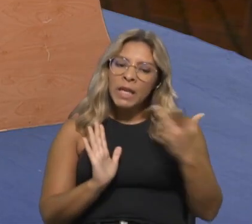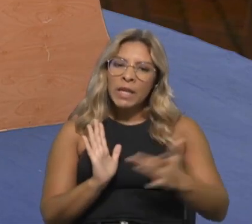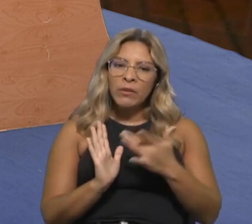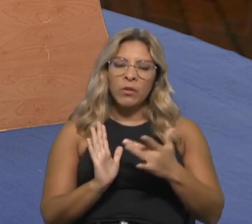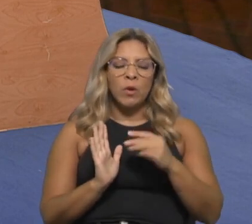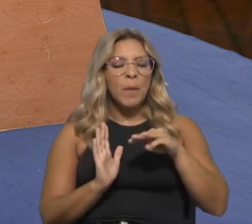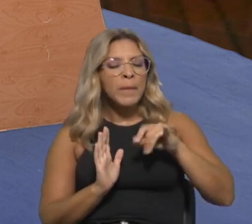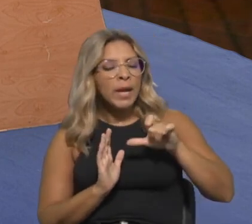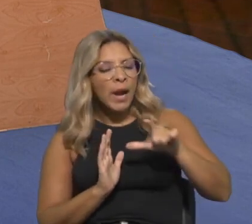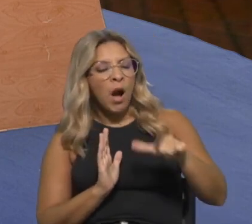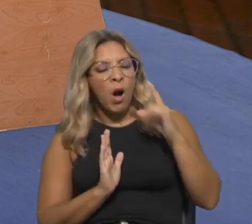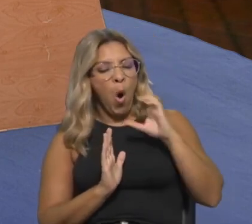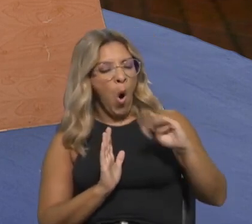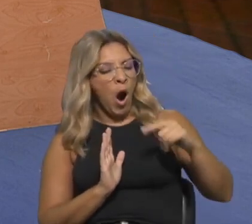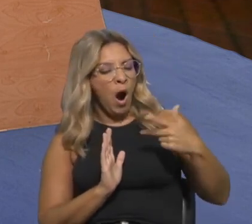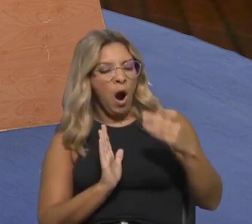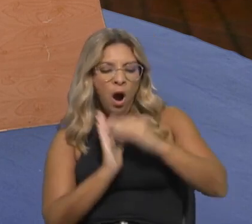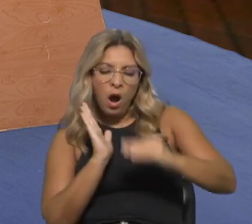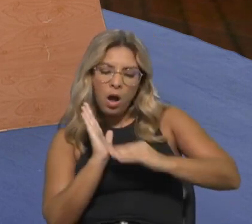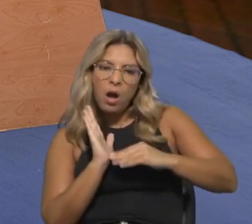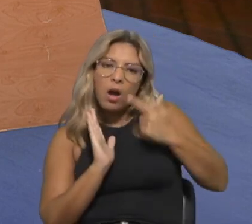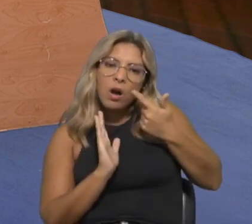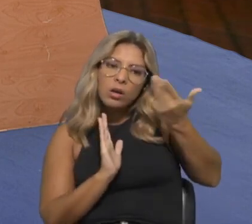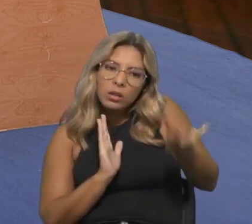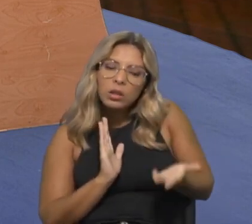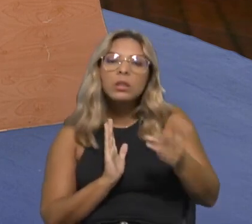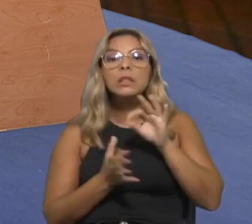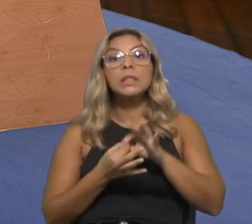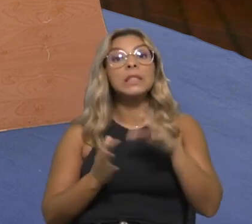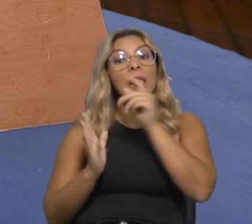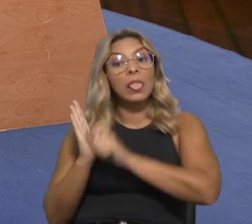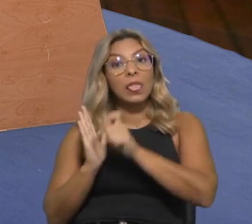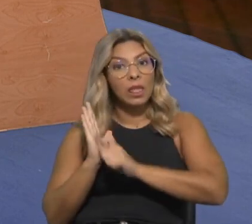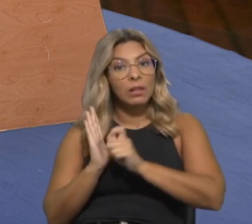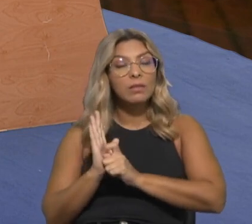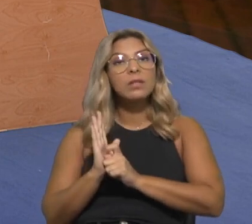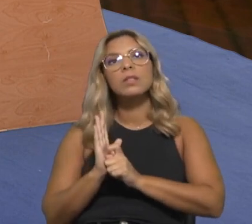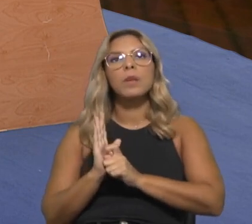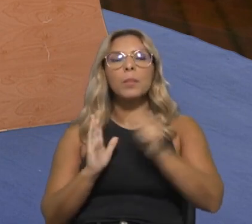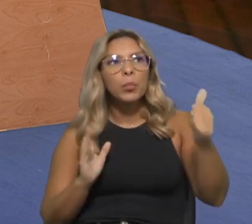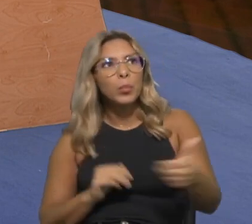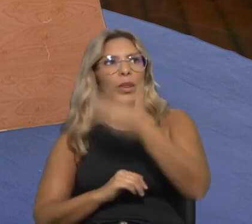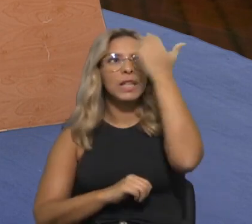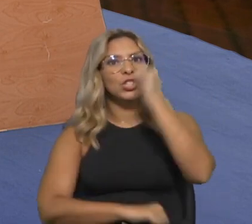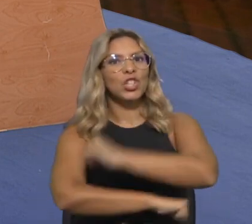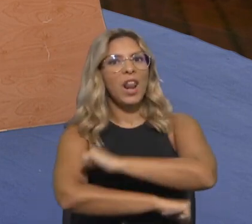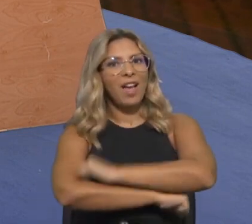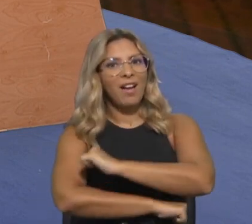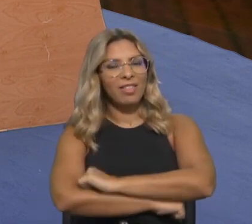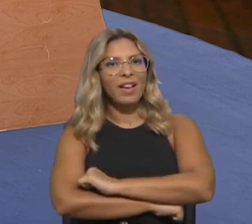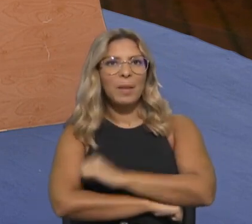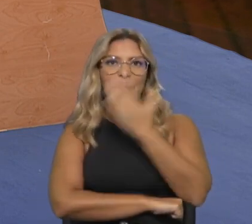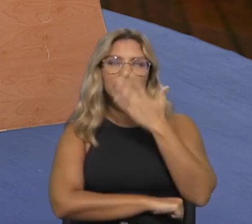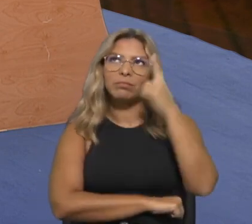costa e a janela do Bom dia era uma boa ocasião era para começar e assim fomos